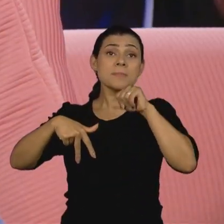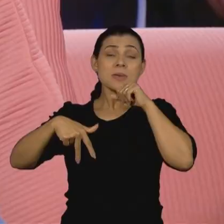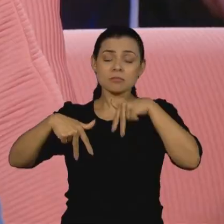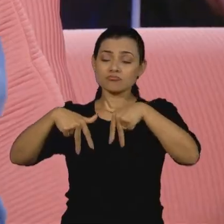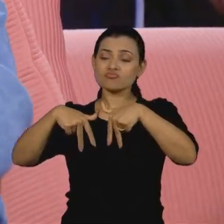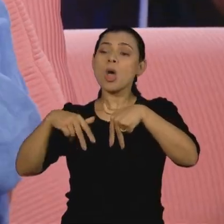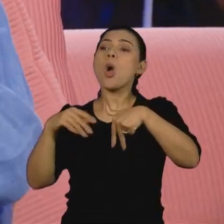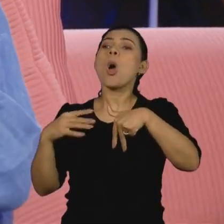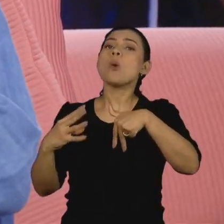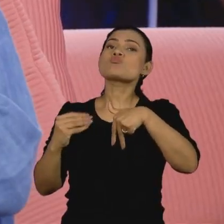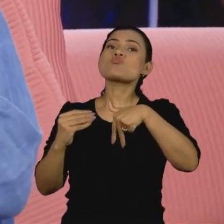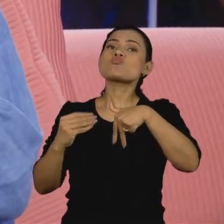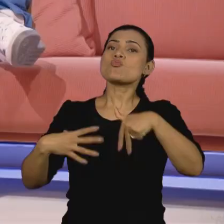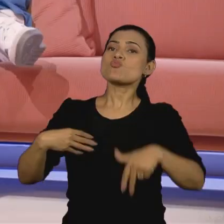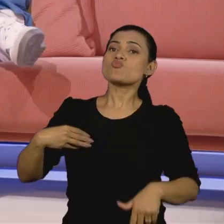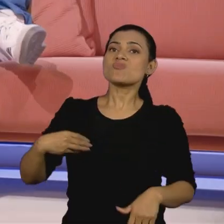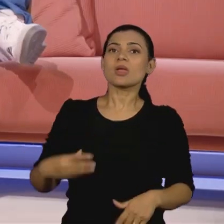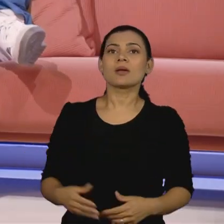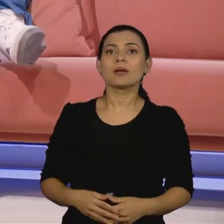alma mamando.